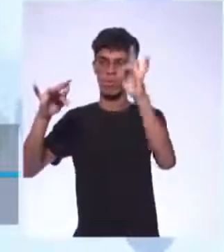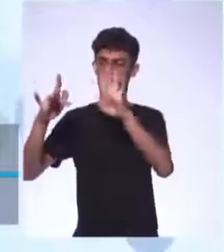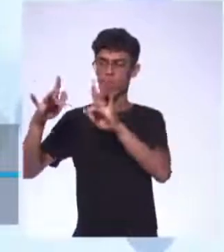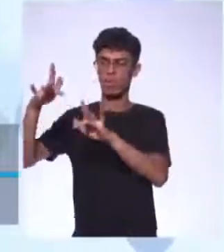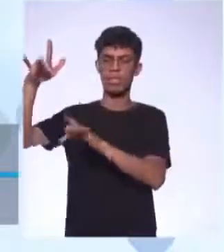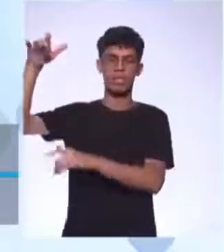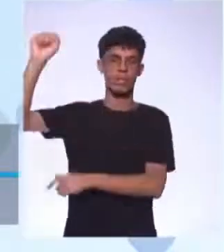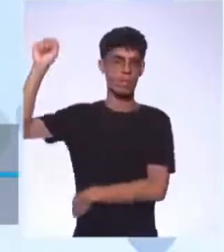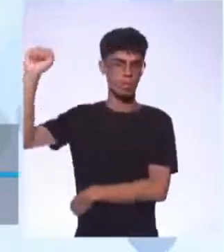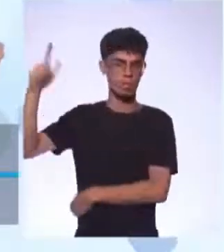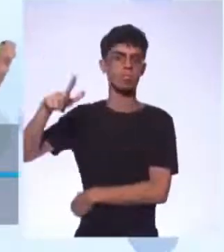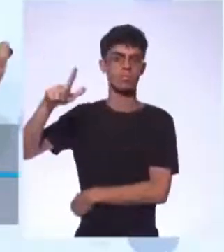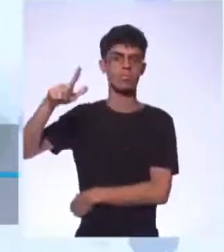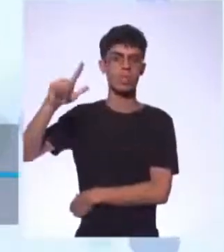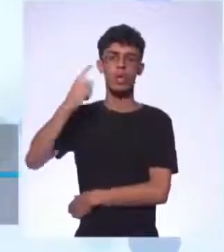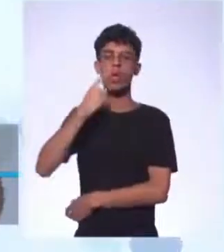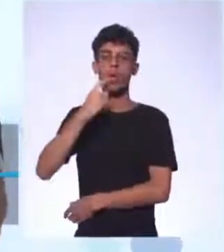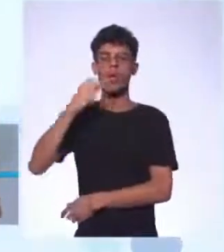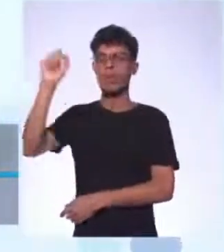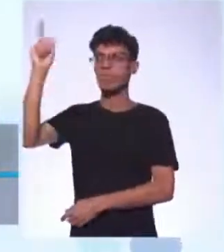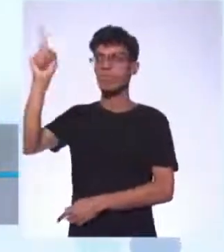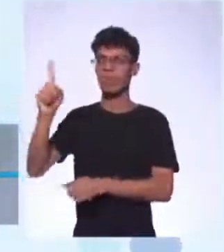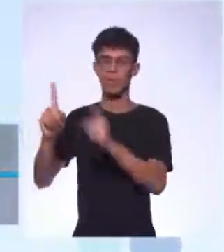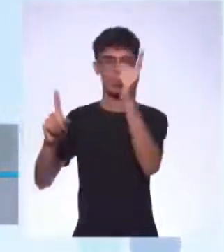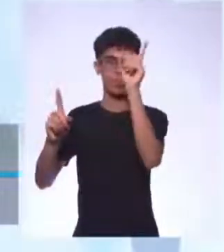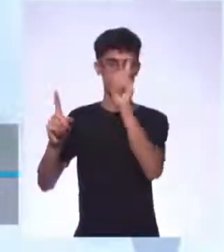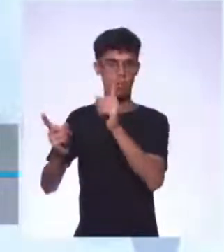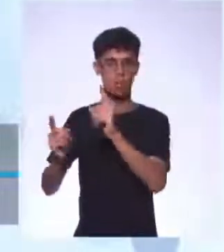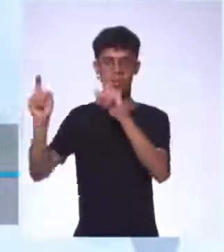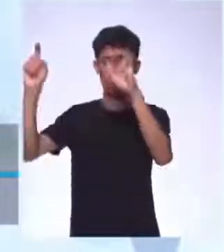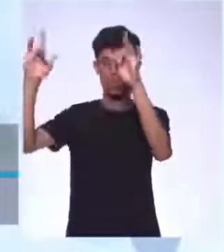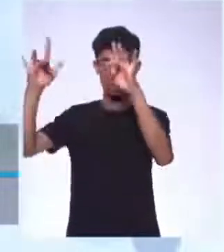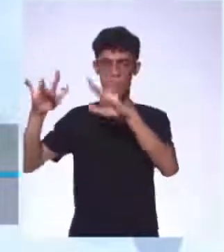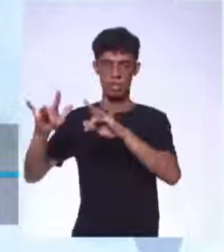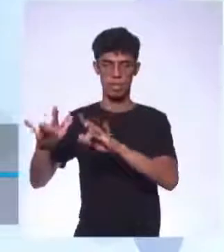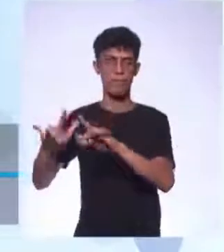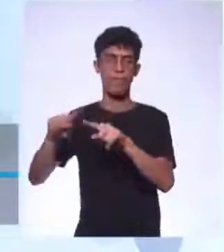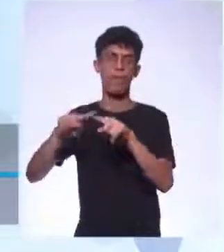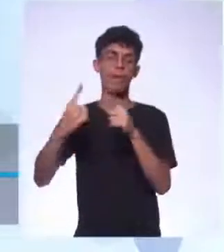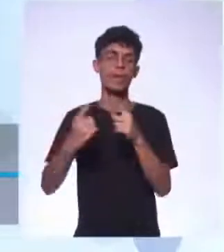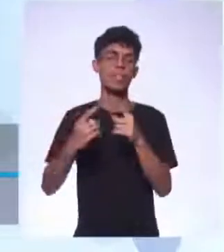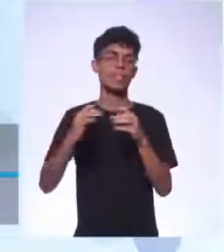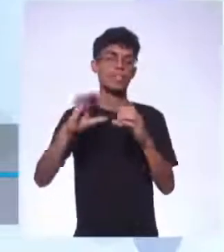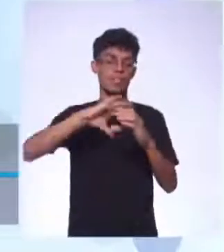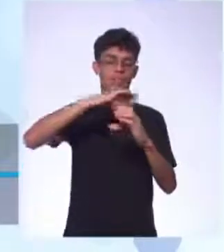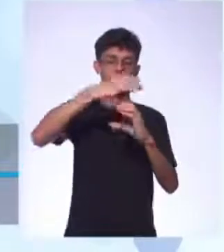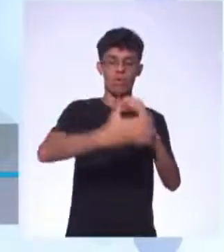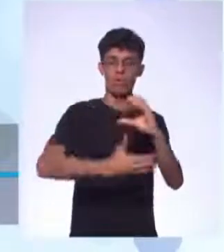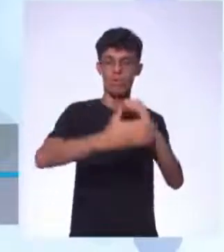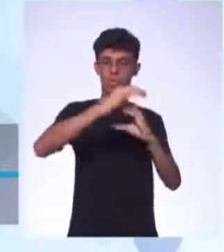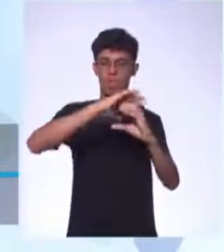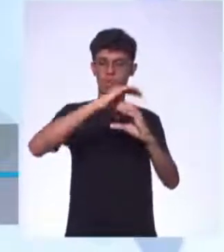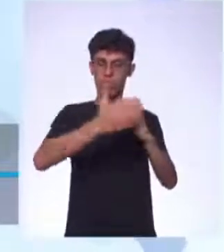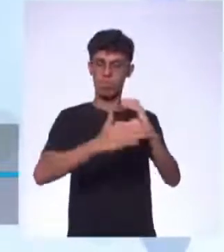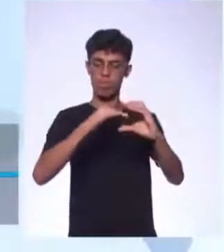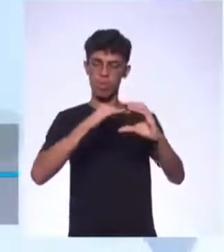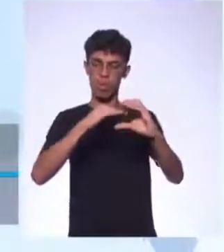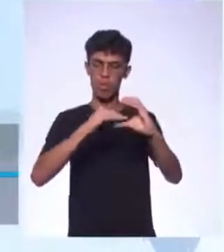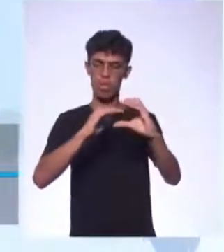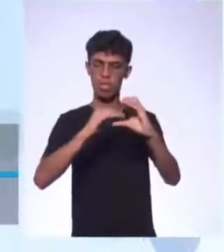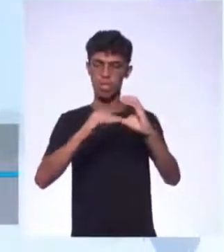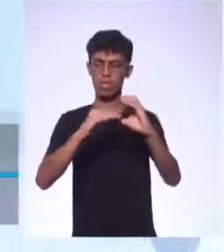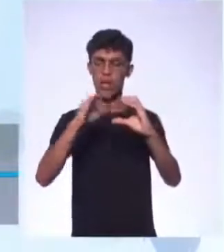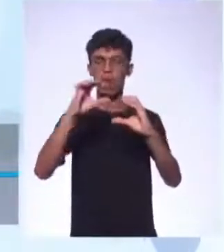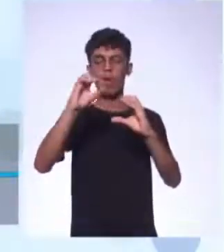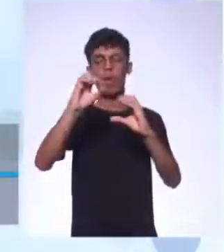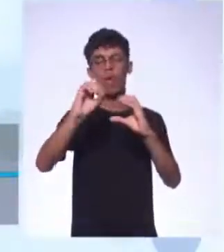esses raios infravermelhos, só que, né, a camada de ozônio, ela vai protegendo, não vai